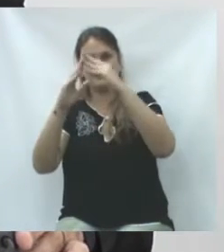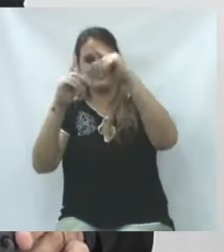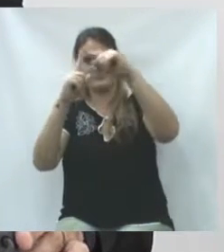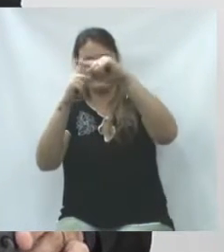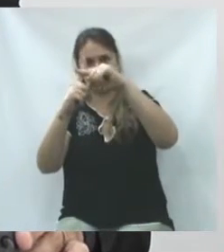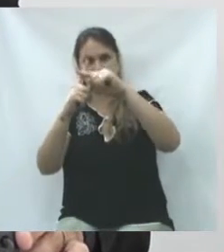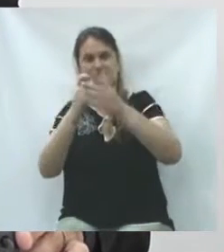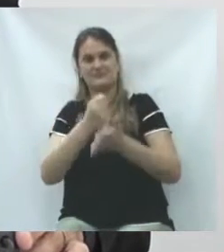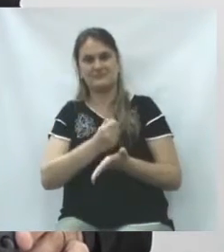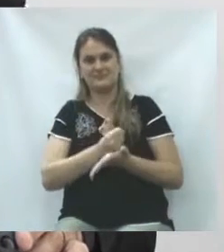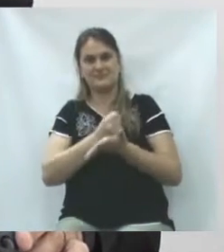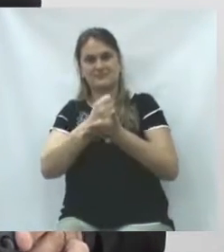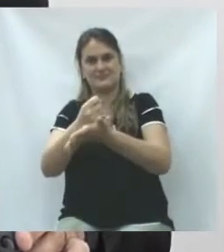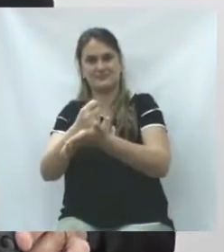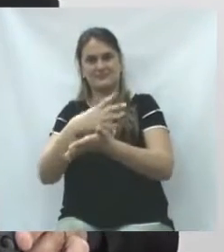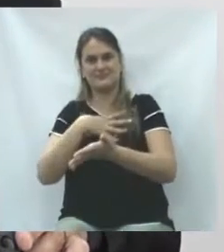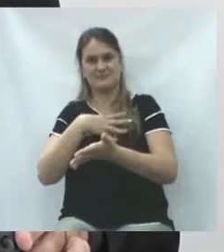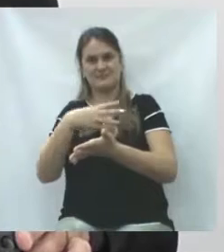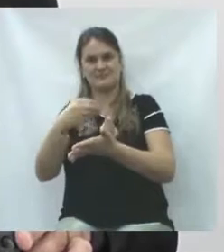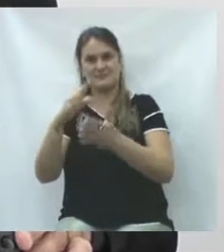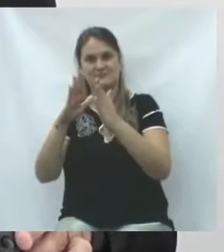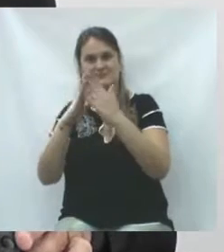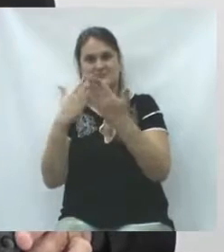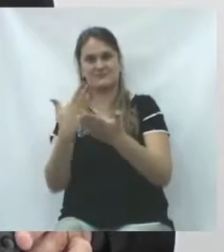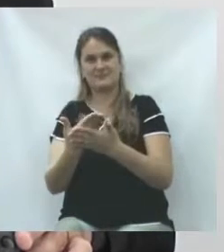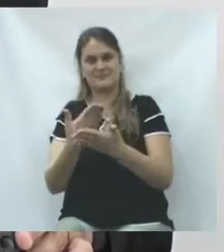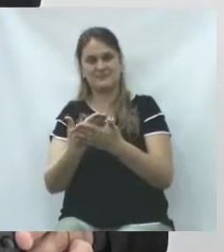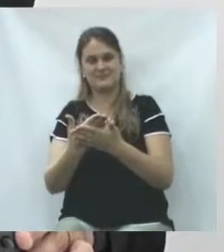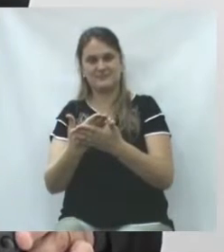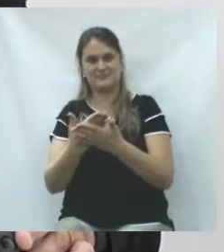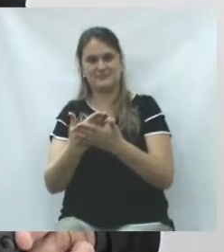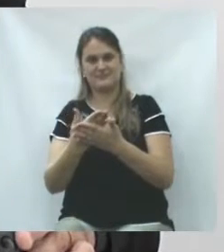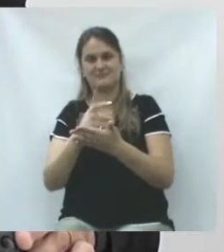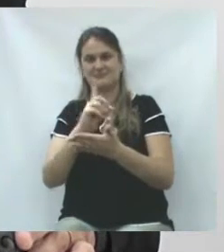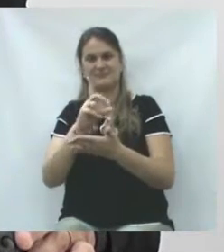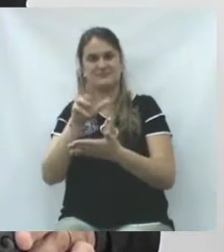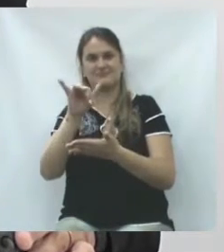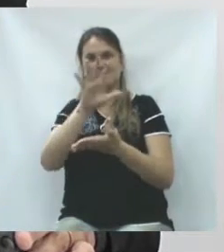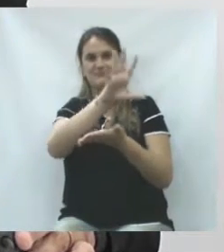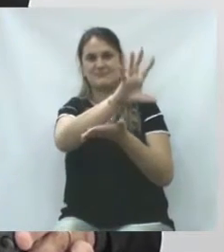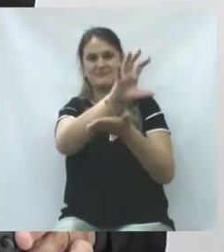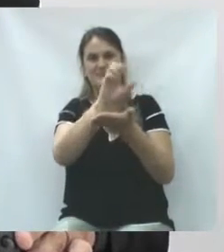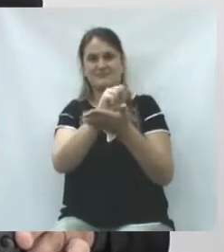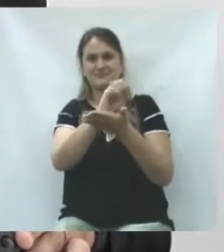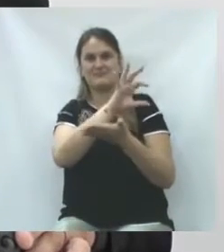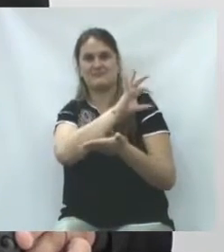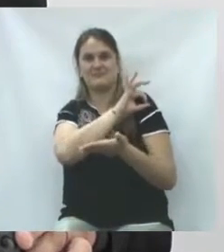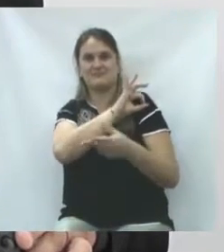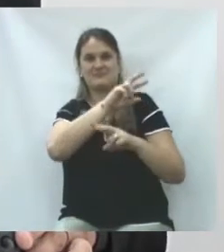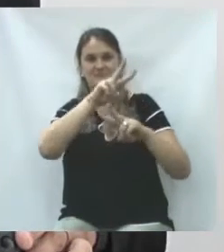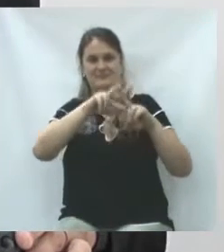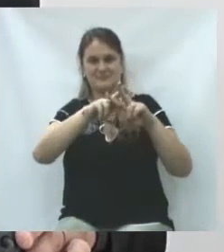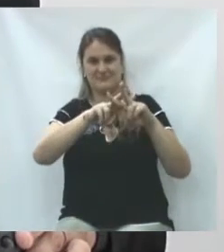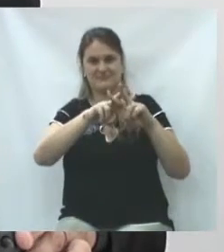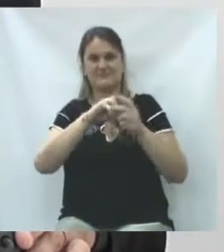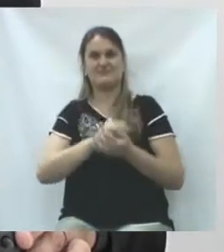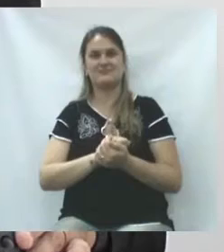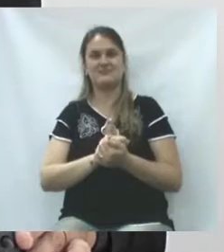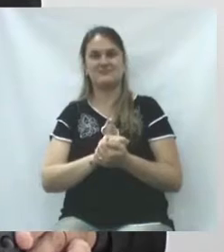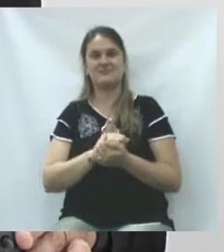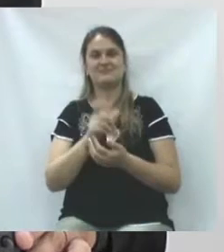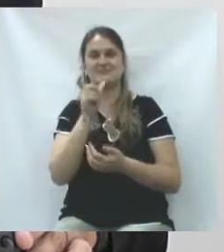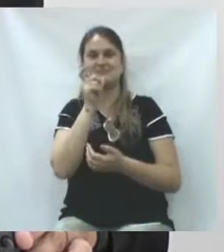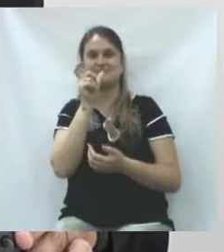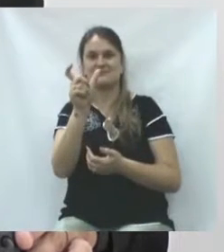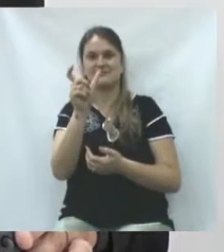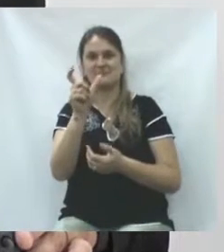o filho para a escola, não vai buscar na delegacia. Com essas palavras, então, encerramos essa